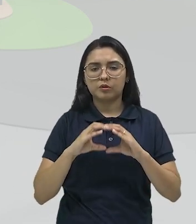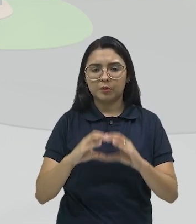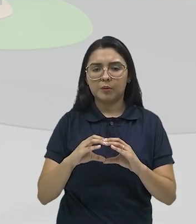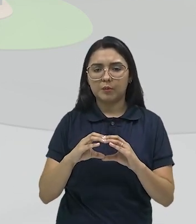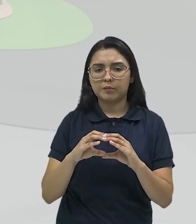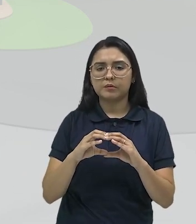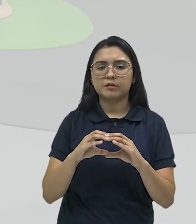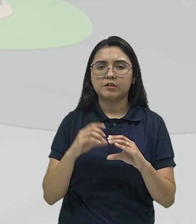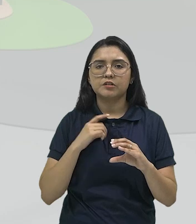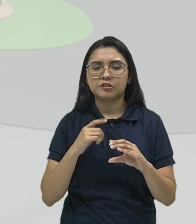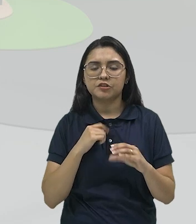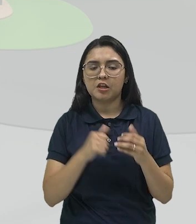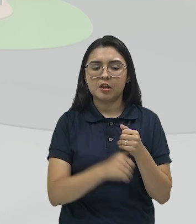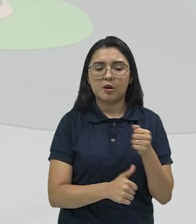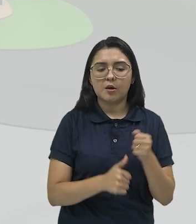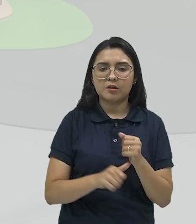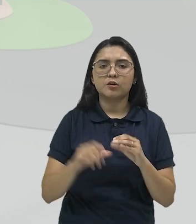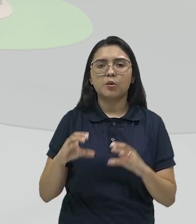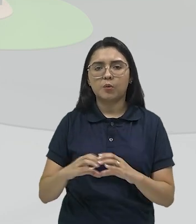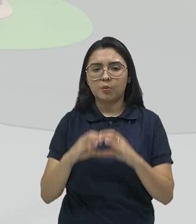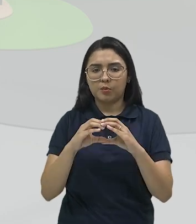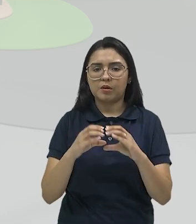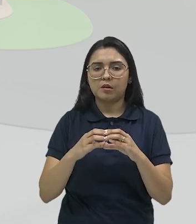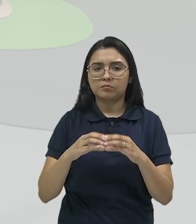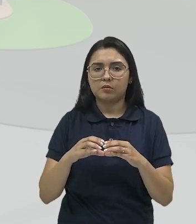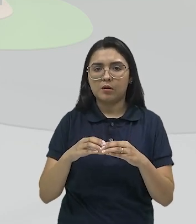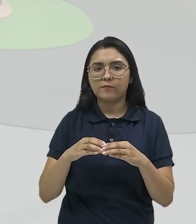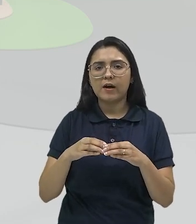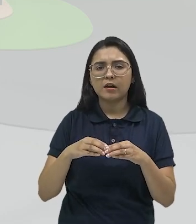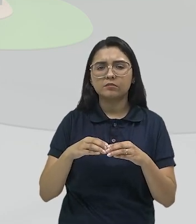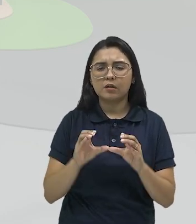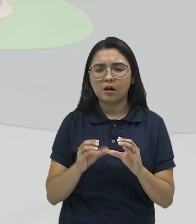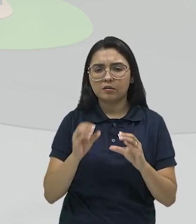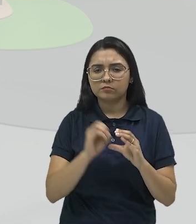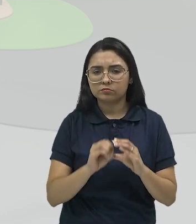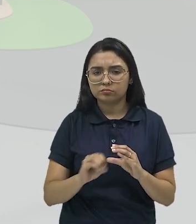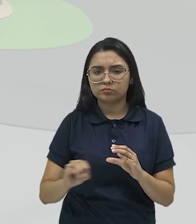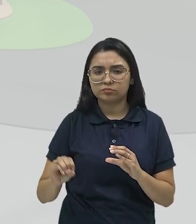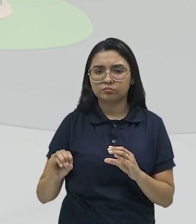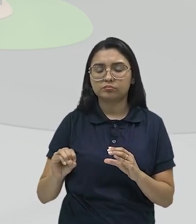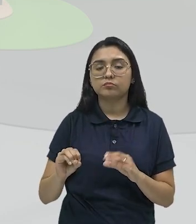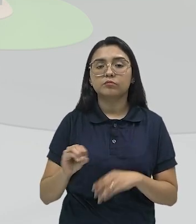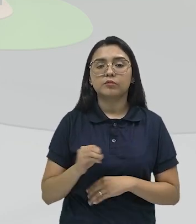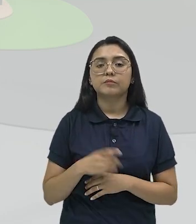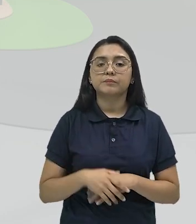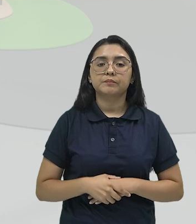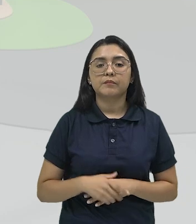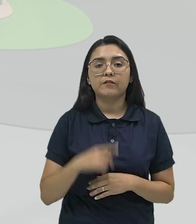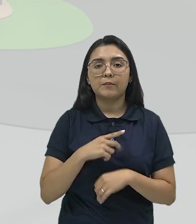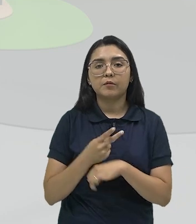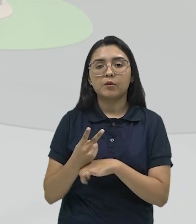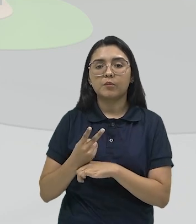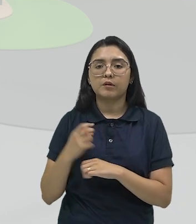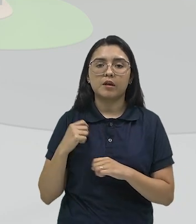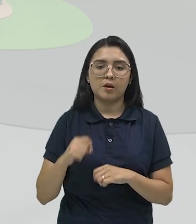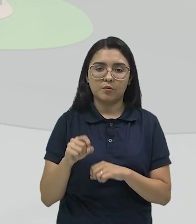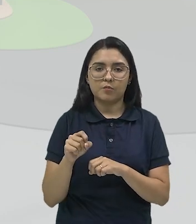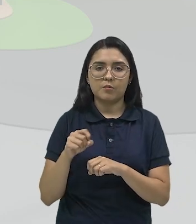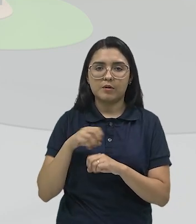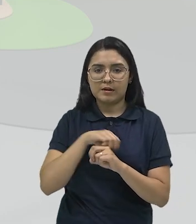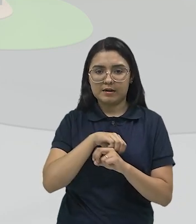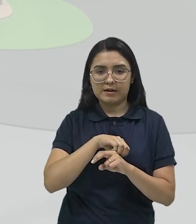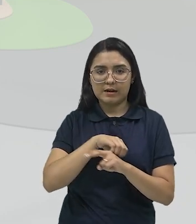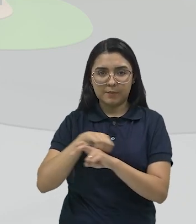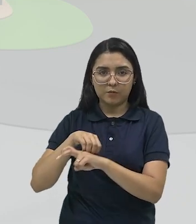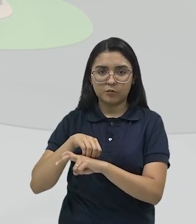presente nas fezes da pessoa contaminada vai eclodir e vai aí procurar, né, um caramujo. Então, a partir do momento